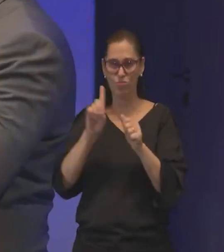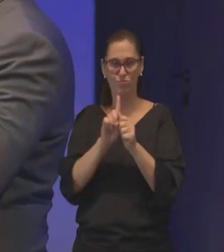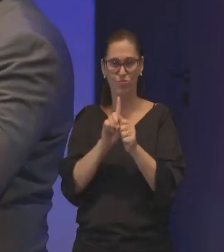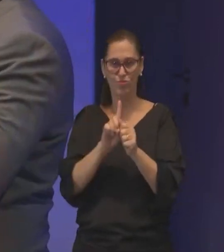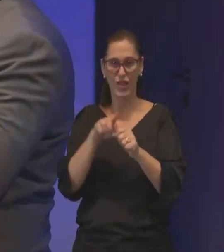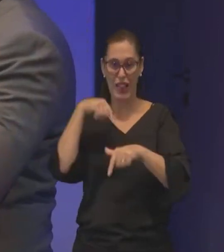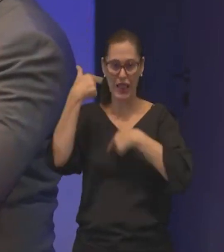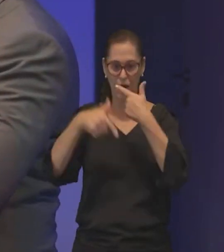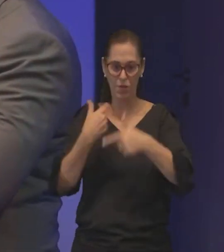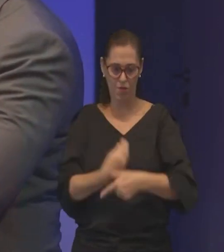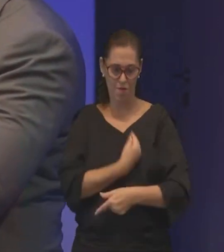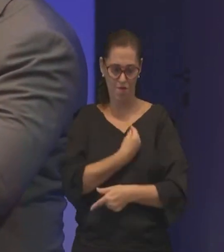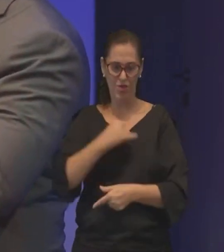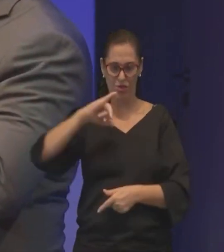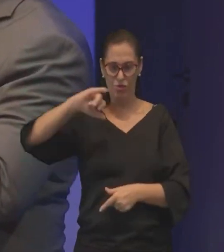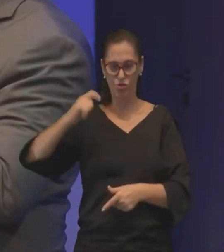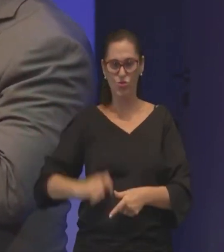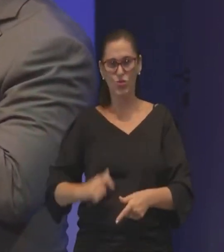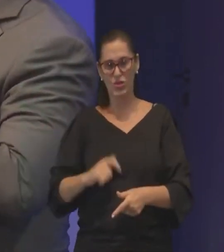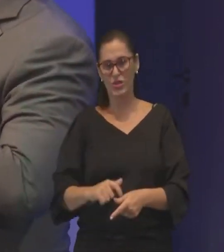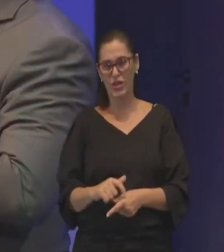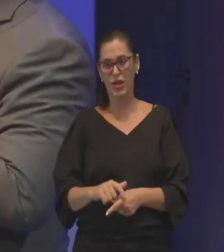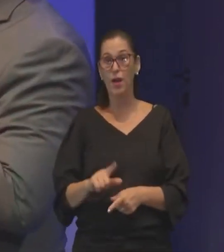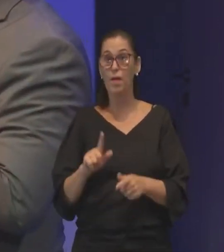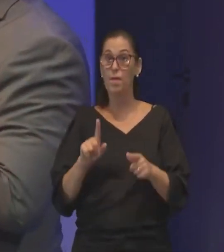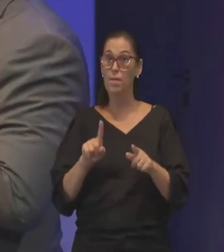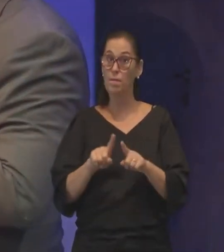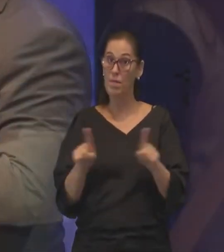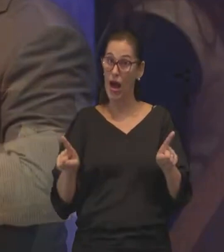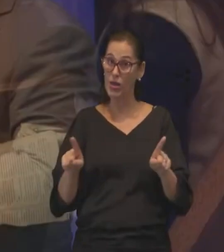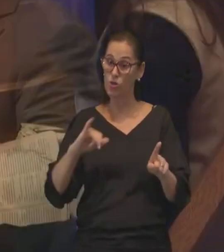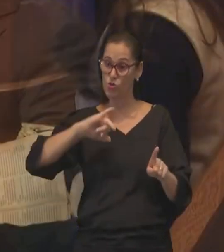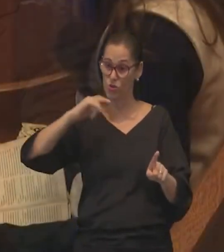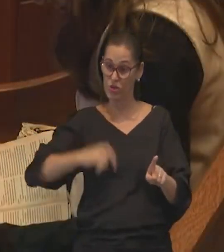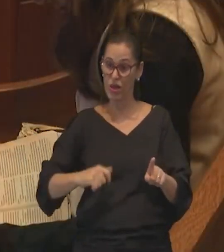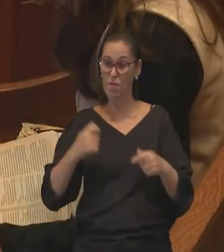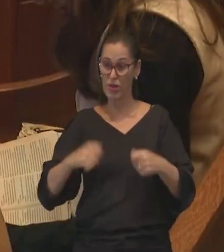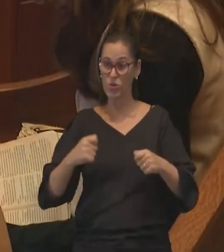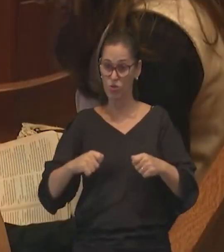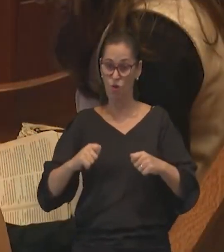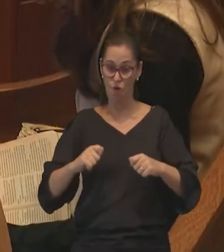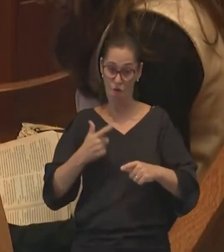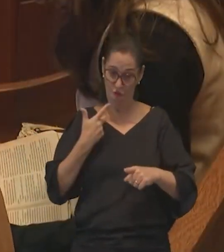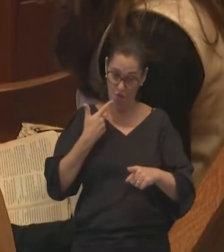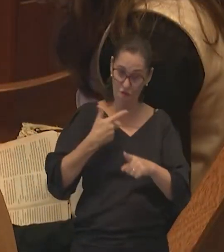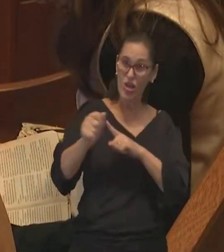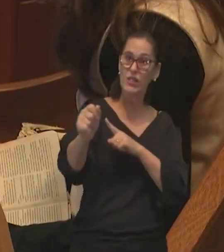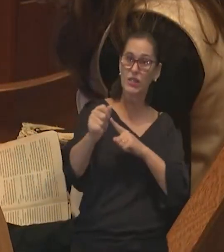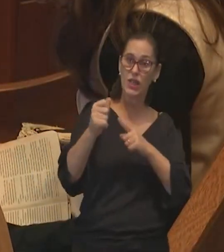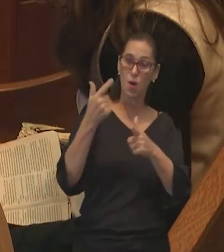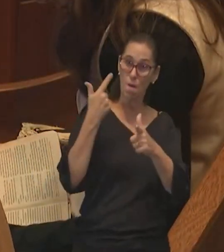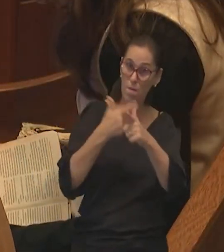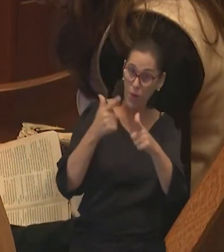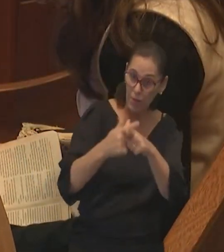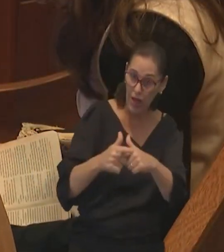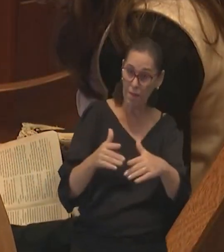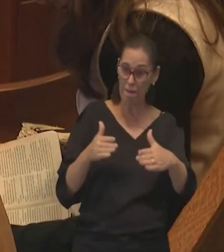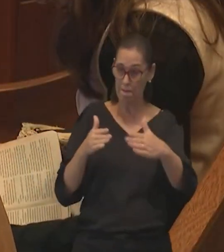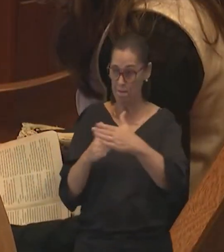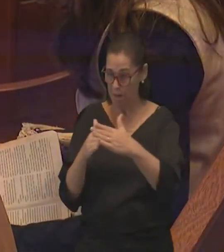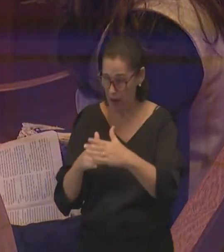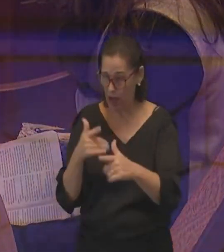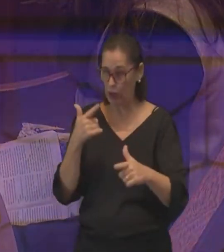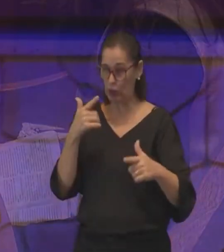rapaz. Mas ele precisou vencer as adversidades, ele precisou vencer os obstáculos dos